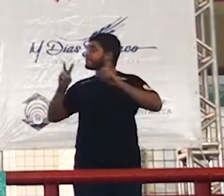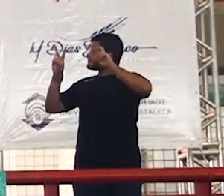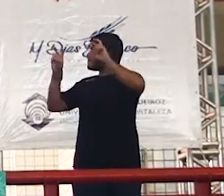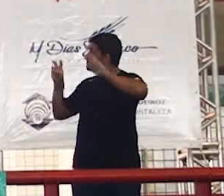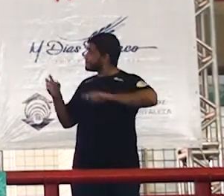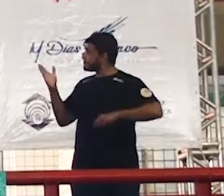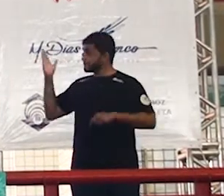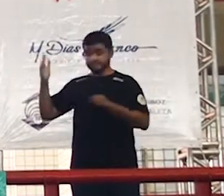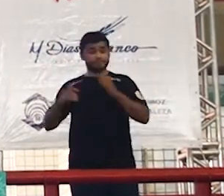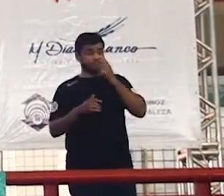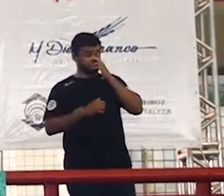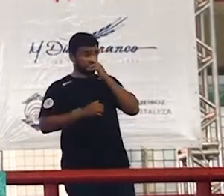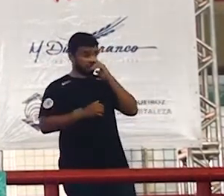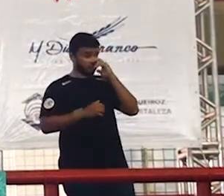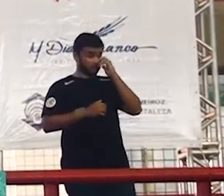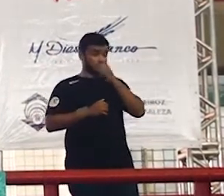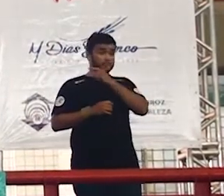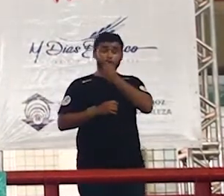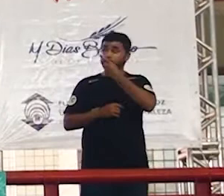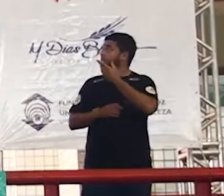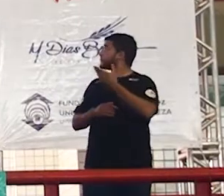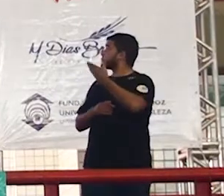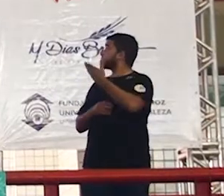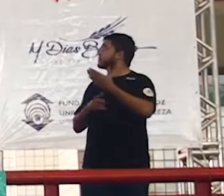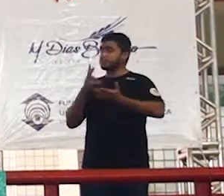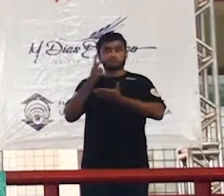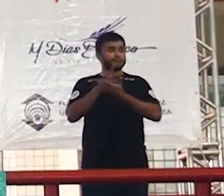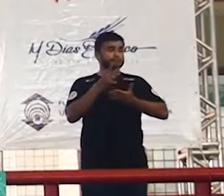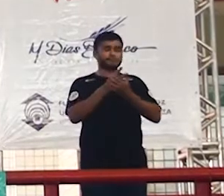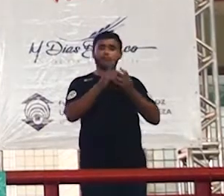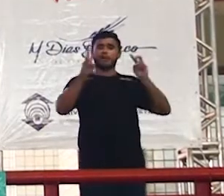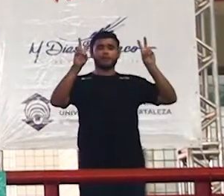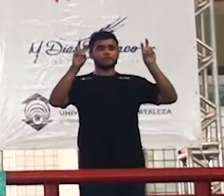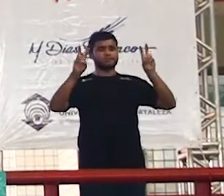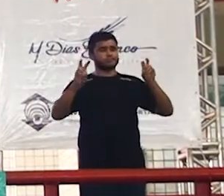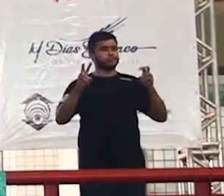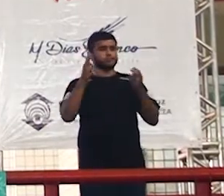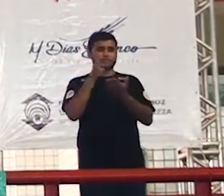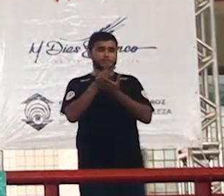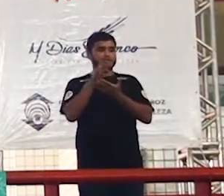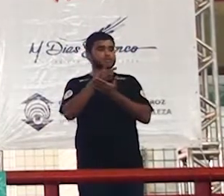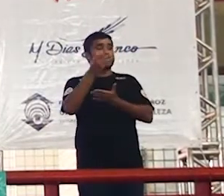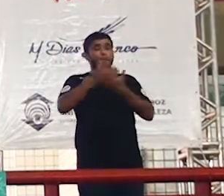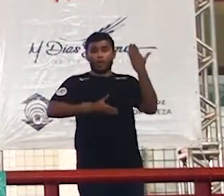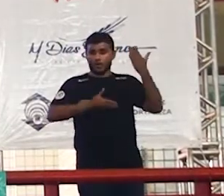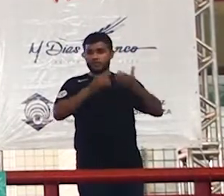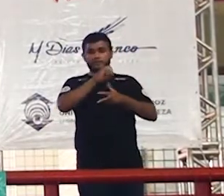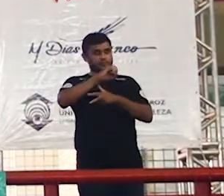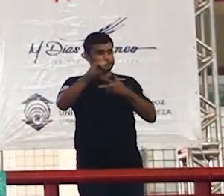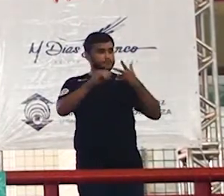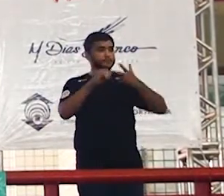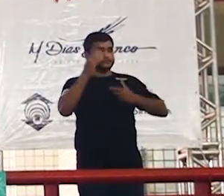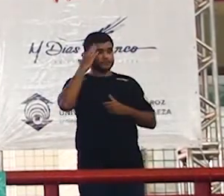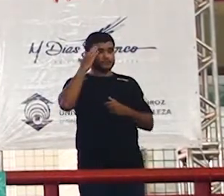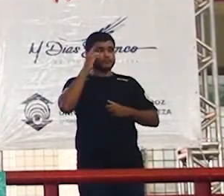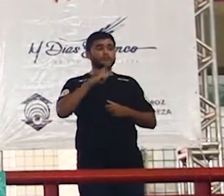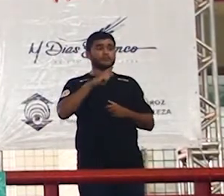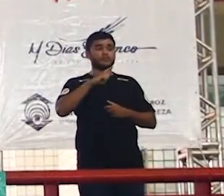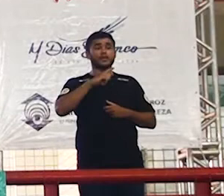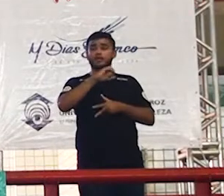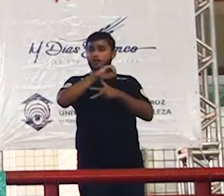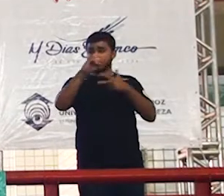conceitos básicos, caem com uma frequência absurda, já caíram muitas vezes no